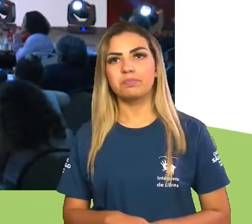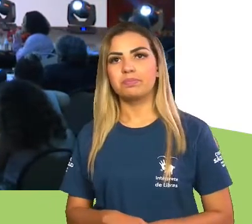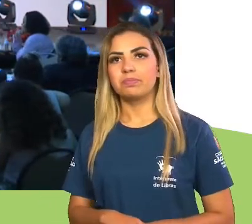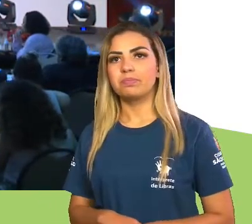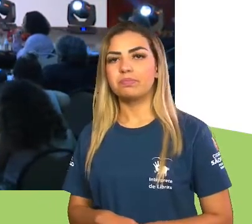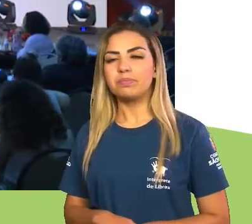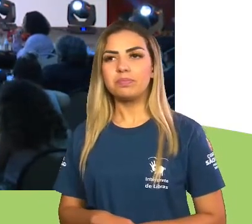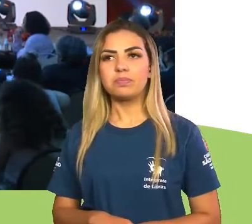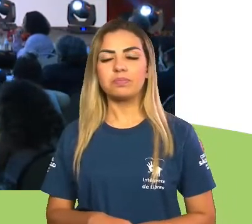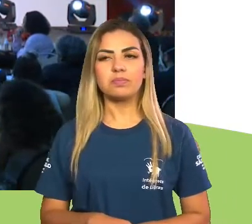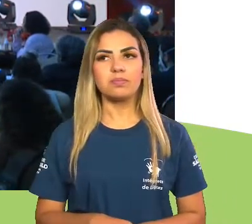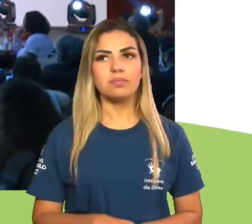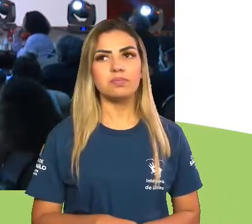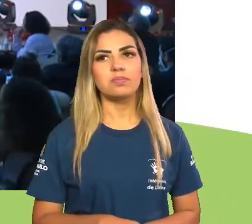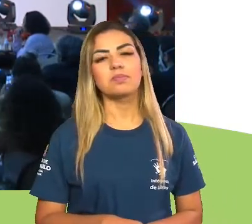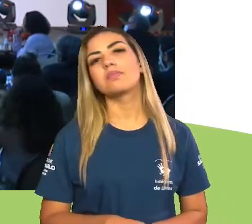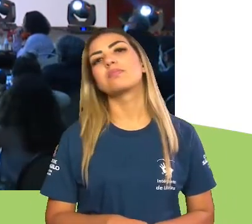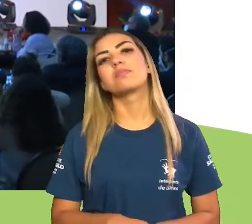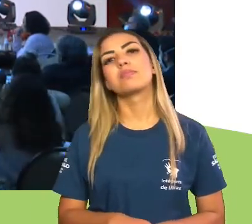Tcheita.